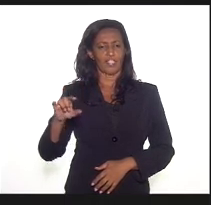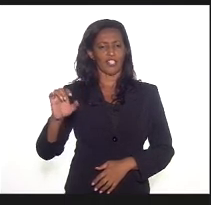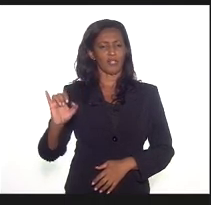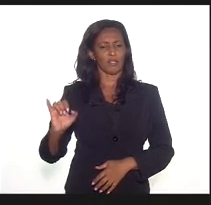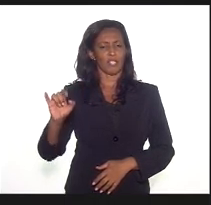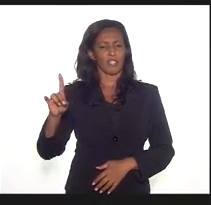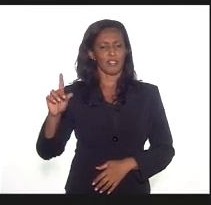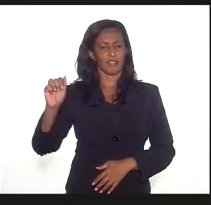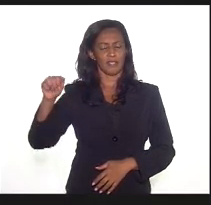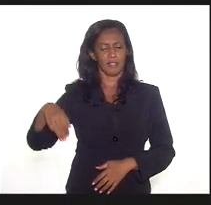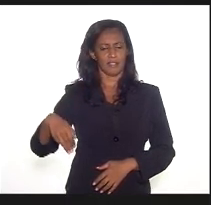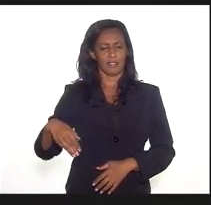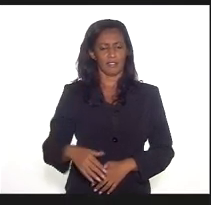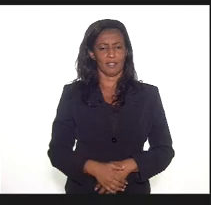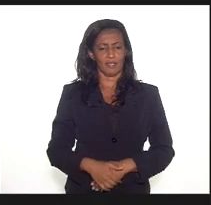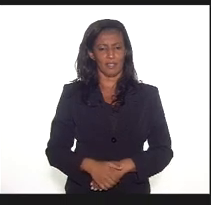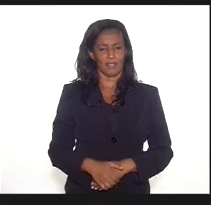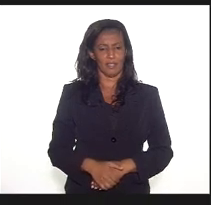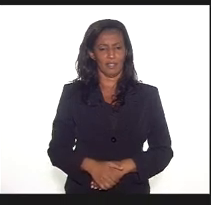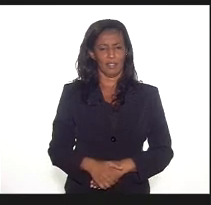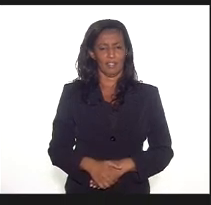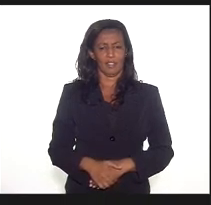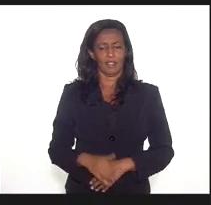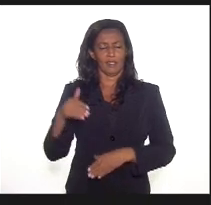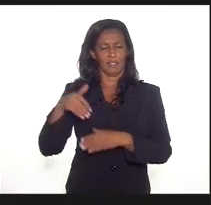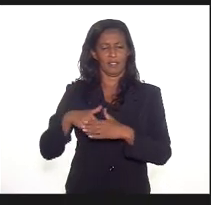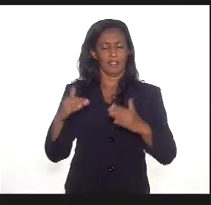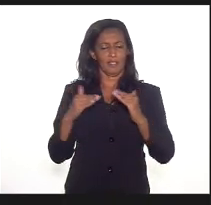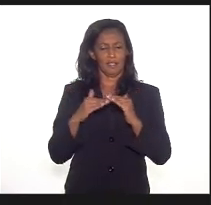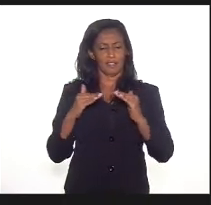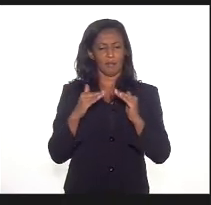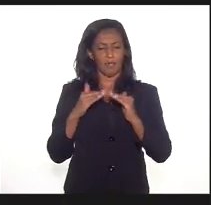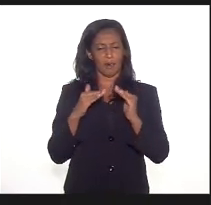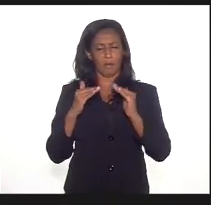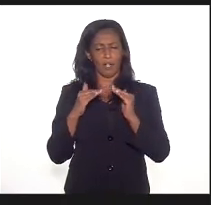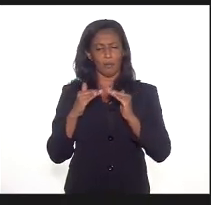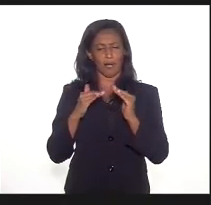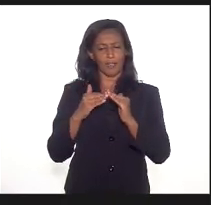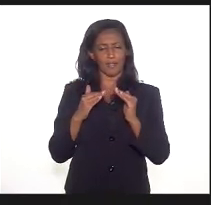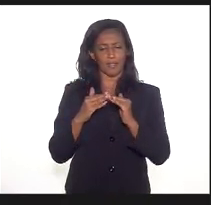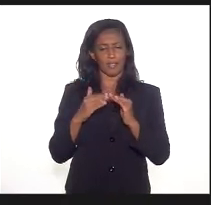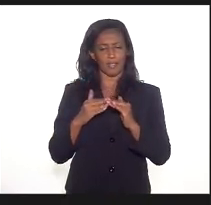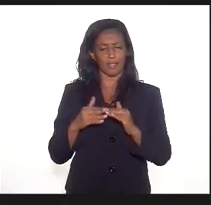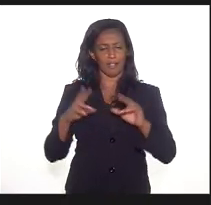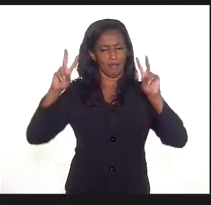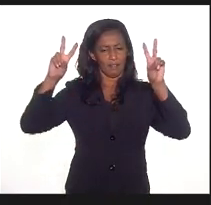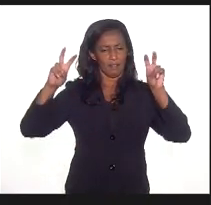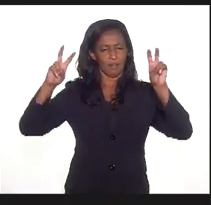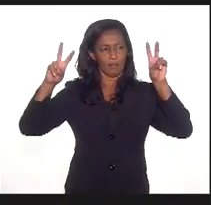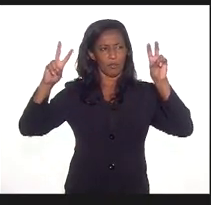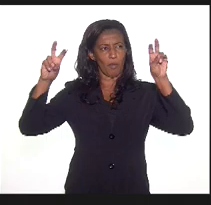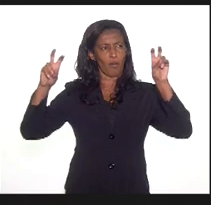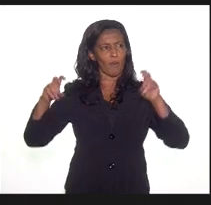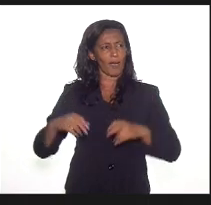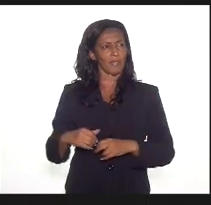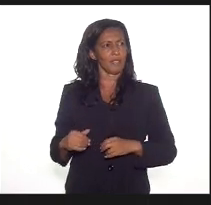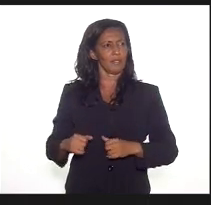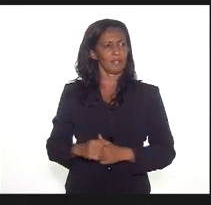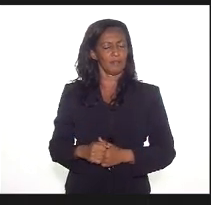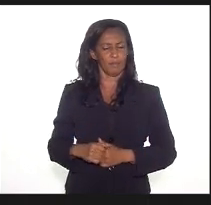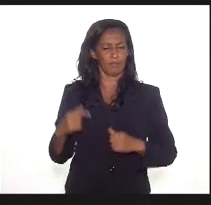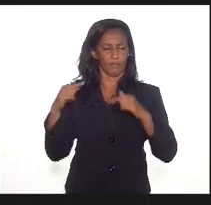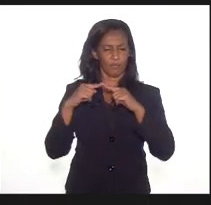Presidente, o meu voto é um voto favorável. Esse tema é um tema muito importante. Eu concordo com o que